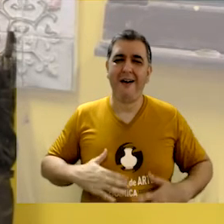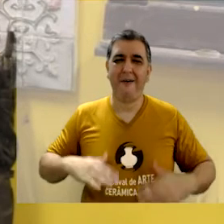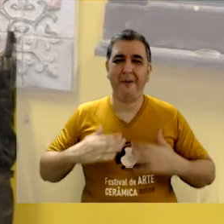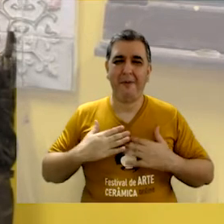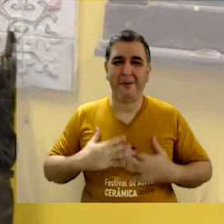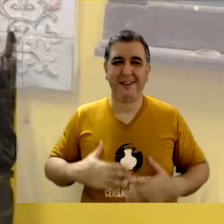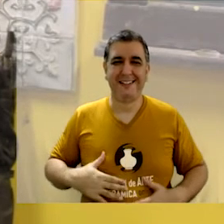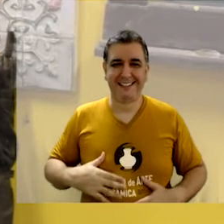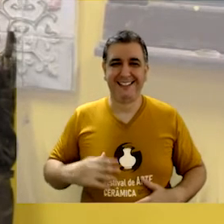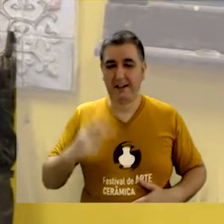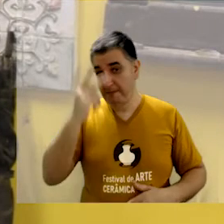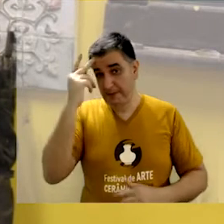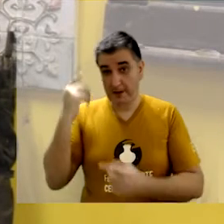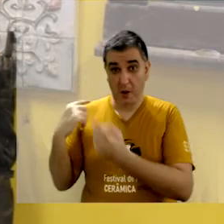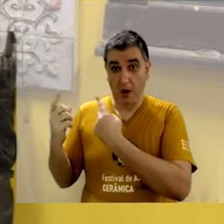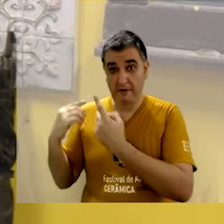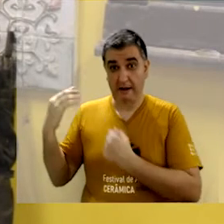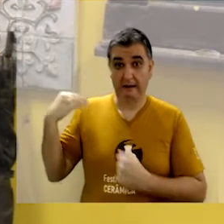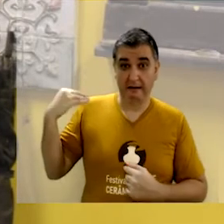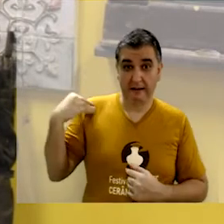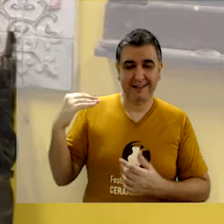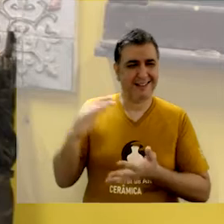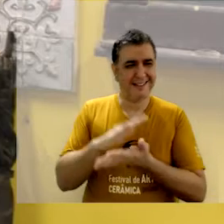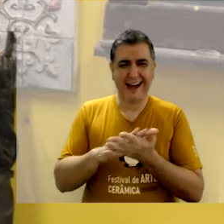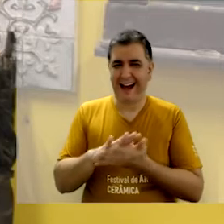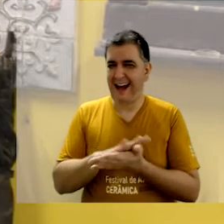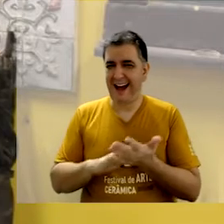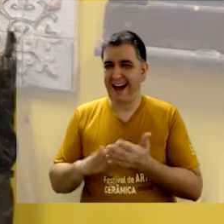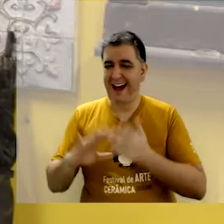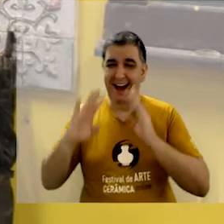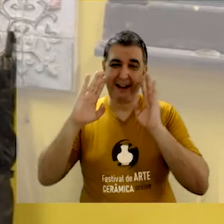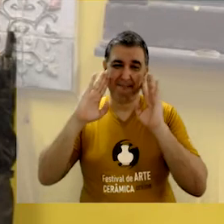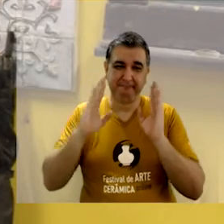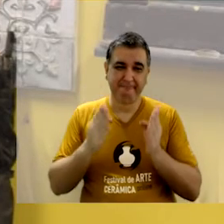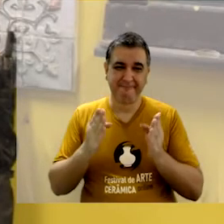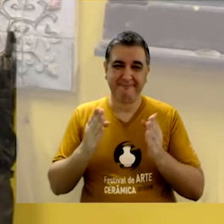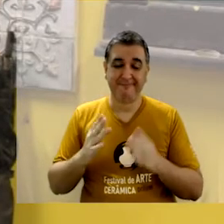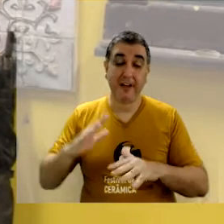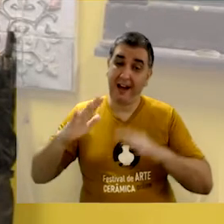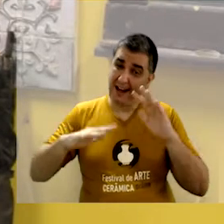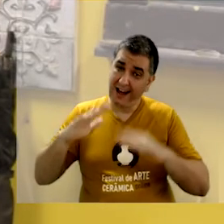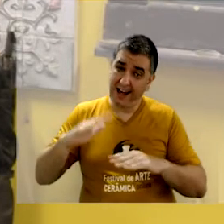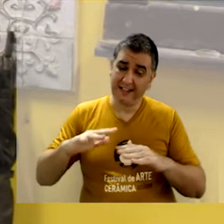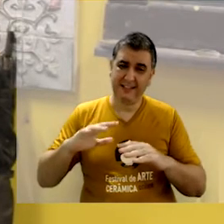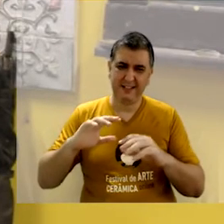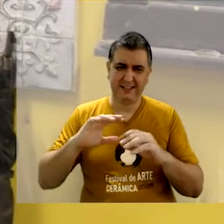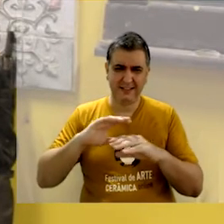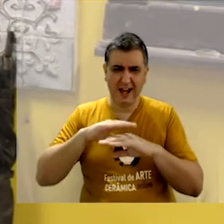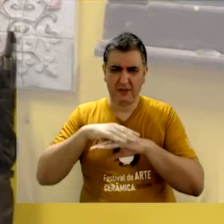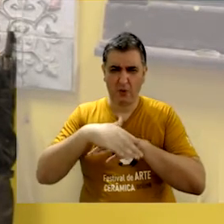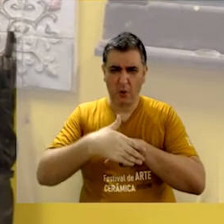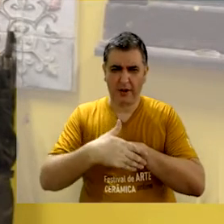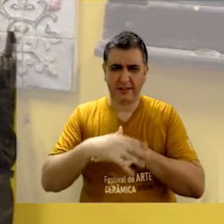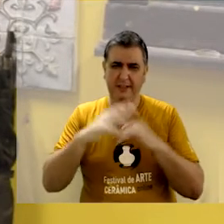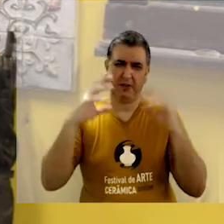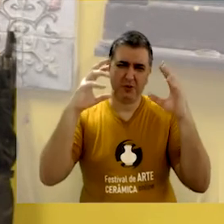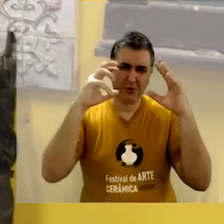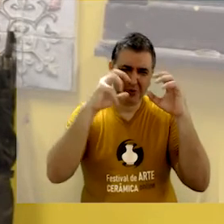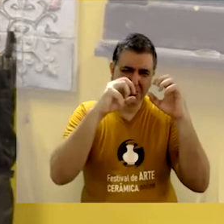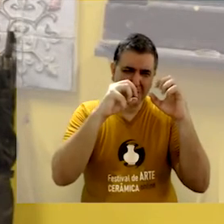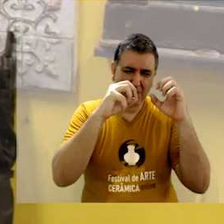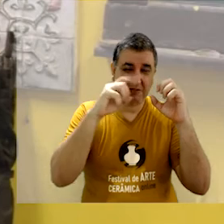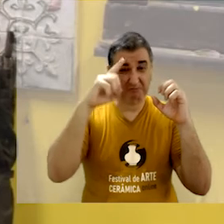claro que quando você está muito preso, assim, a questão da iluminação da noite, a cor, né? Não dá para fazer muita coisa, mas dá para